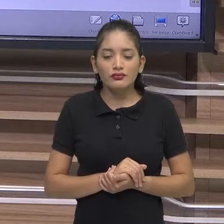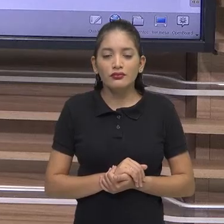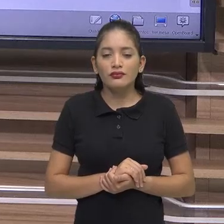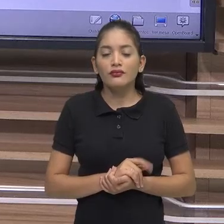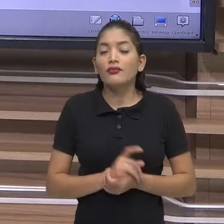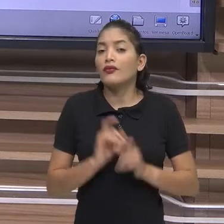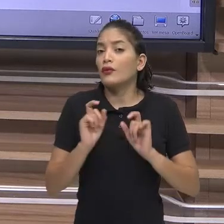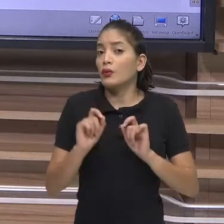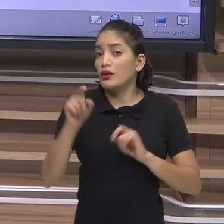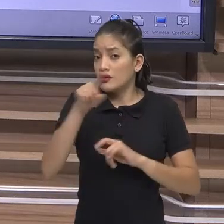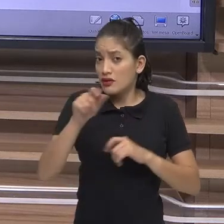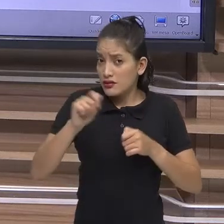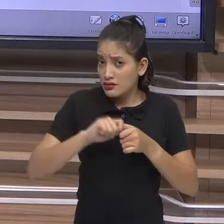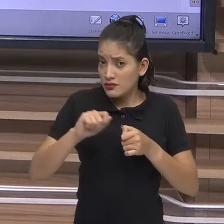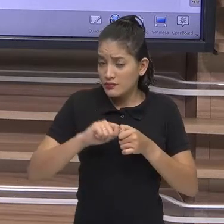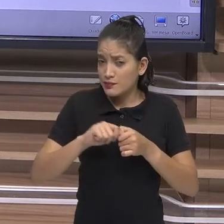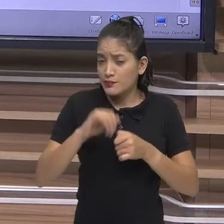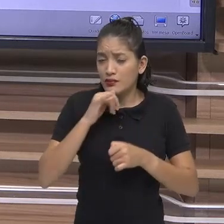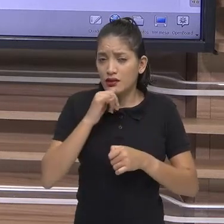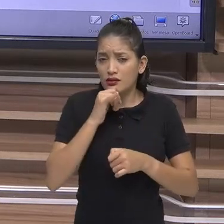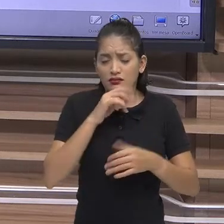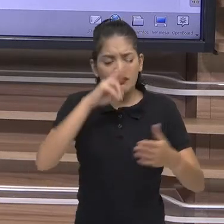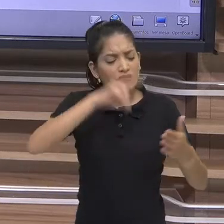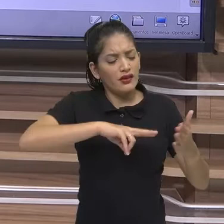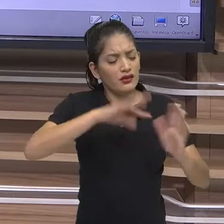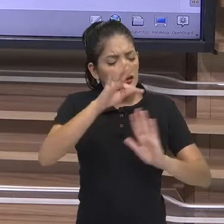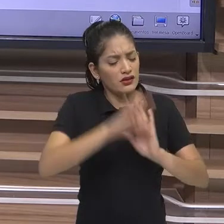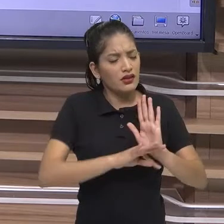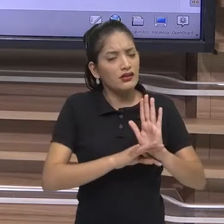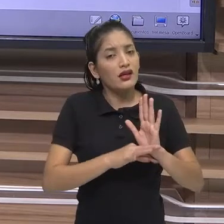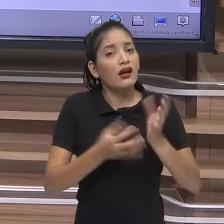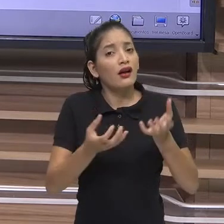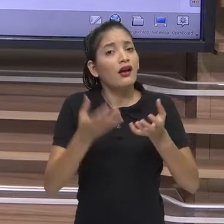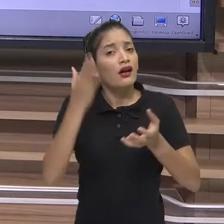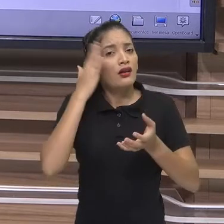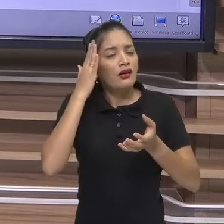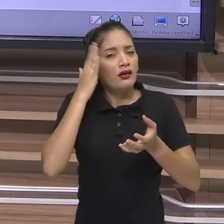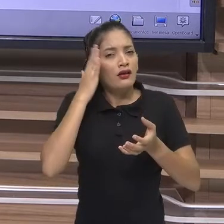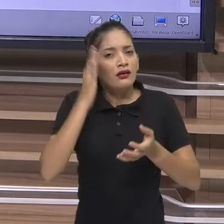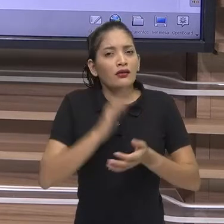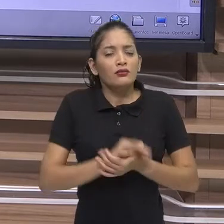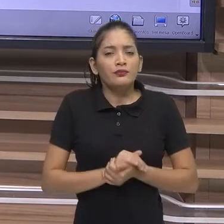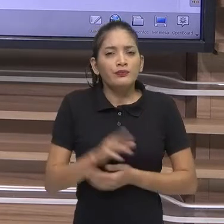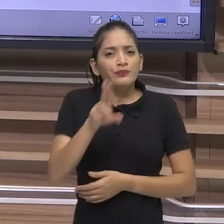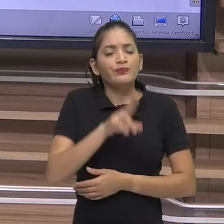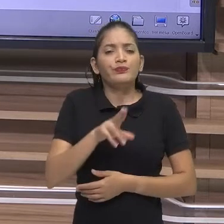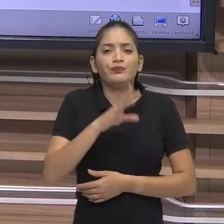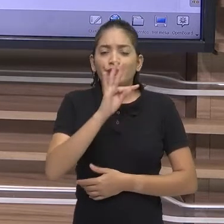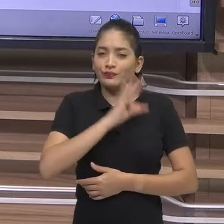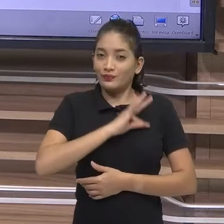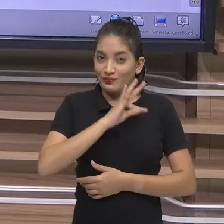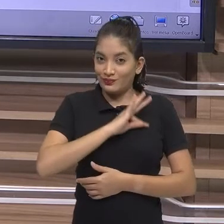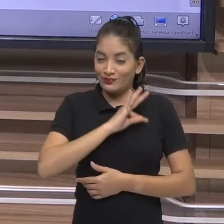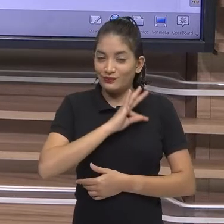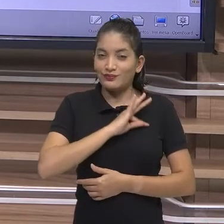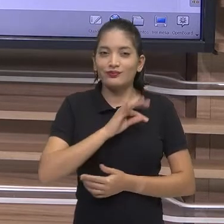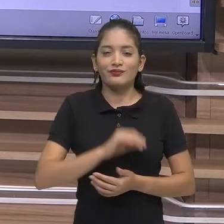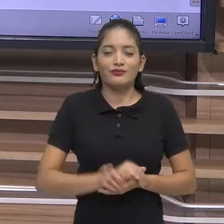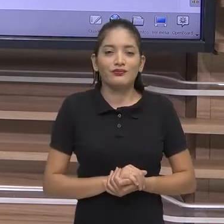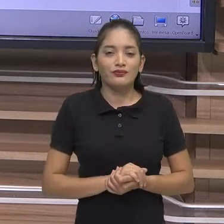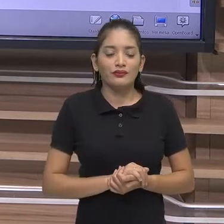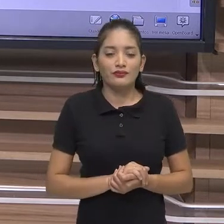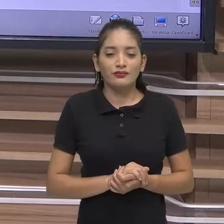você vai fazer quando você se deparar com o texto e você quiser utilizar essa técnica, tá? Vejam